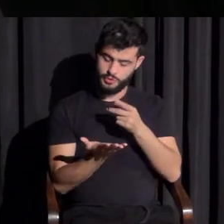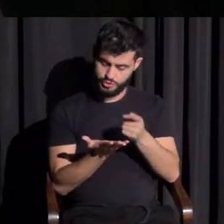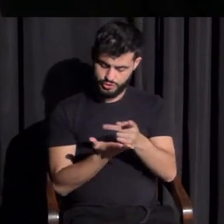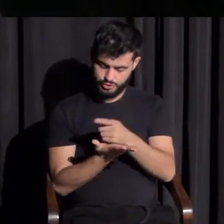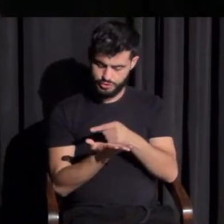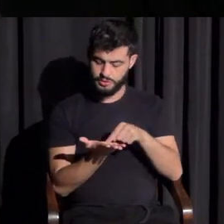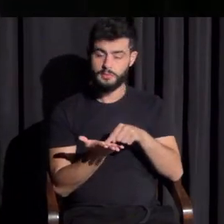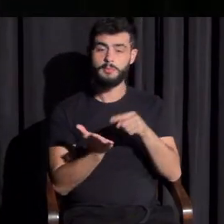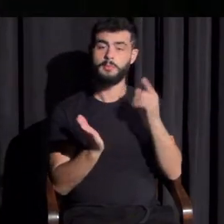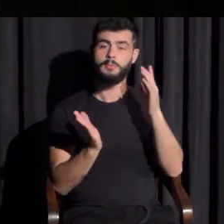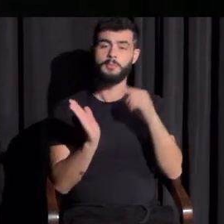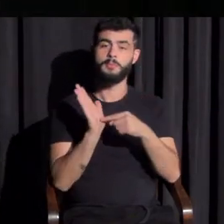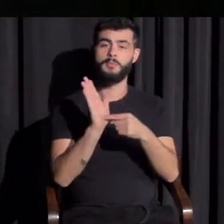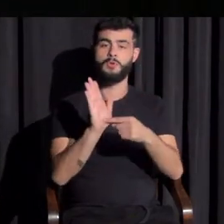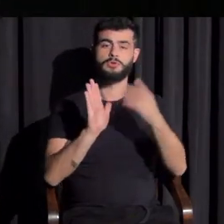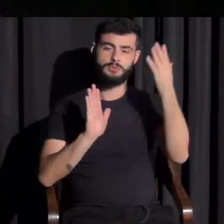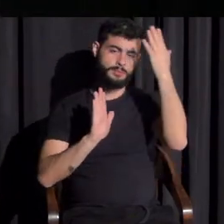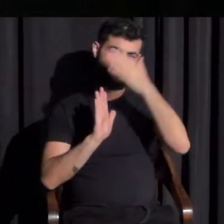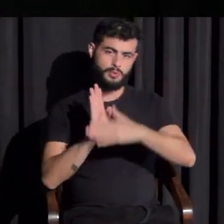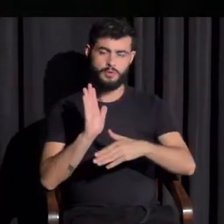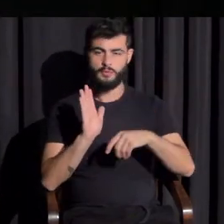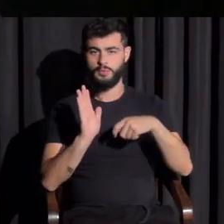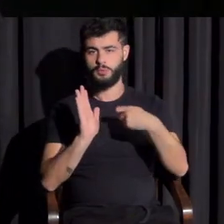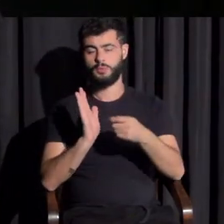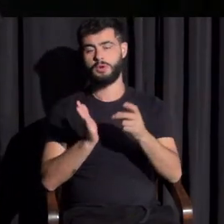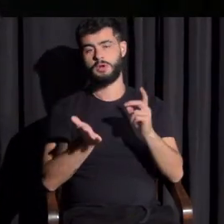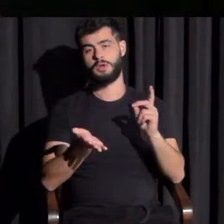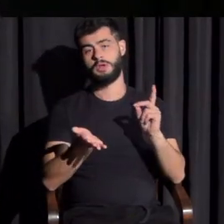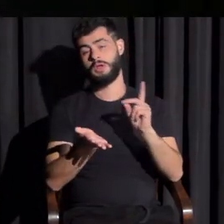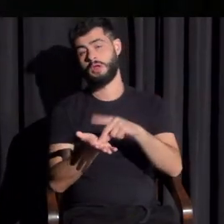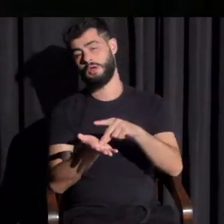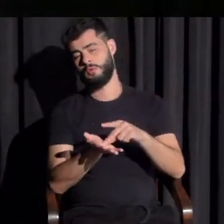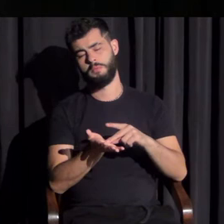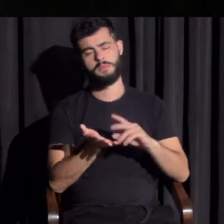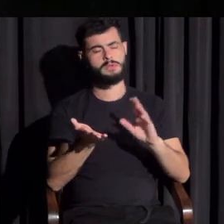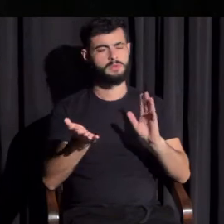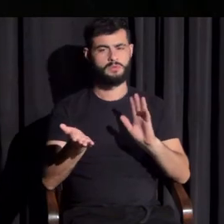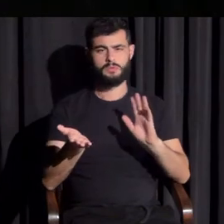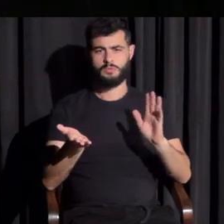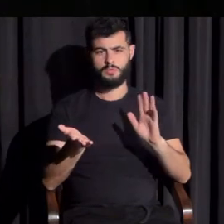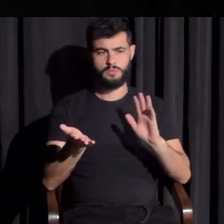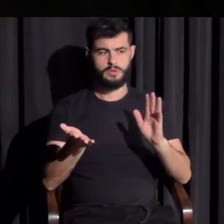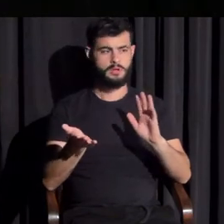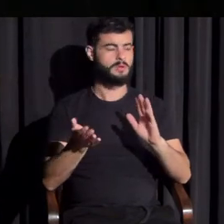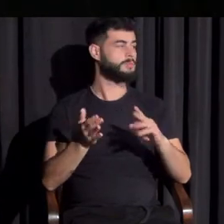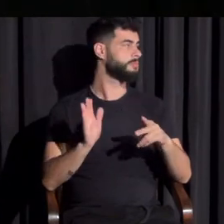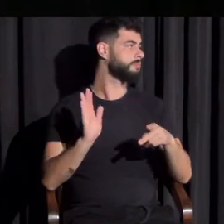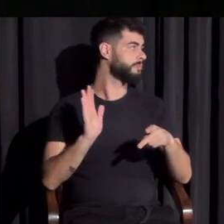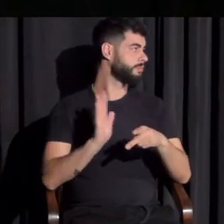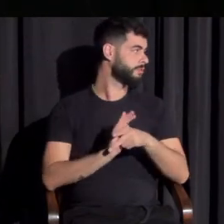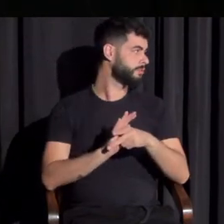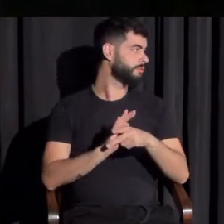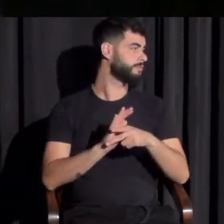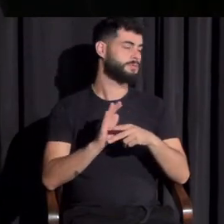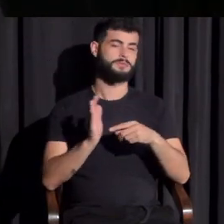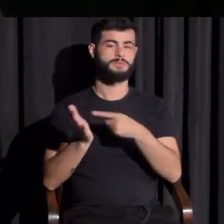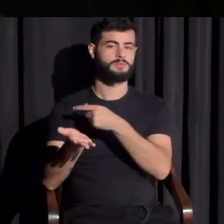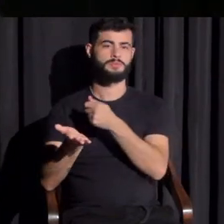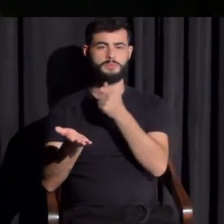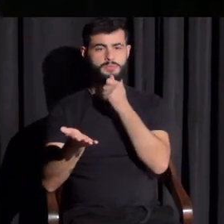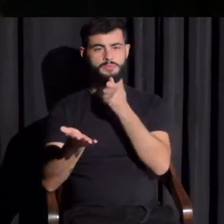não como cópias do real, não são, né? Assim como as fontes históricas e documentais nenhuma, né?